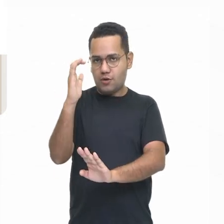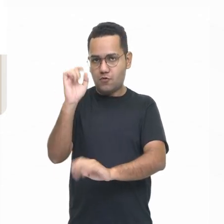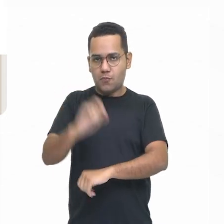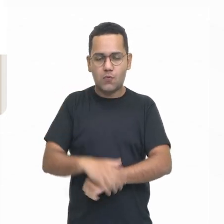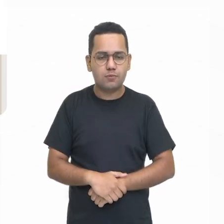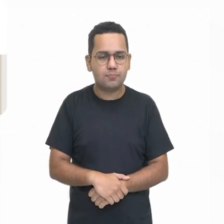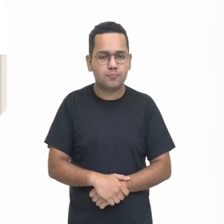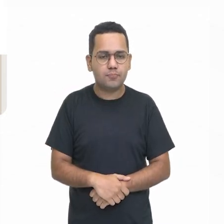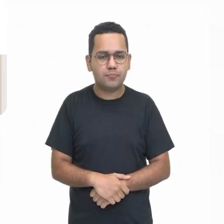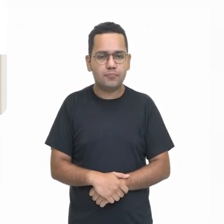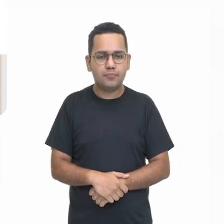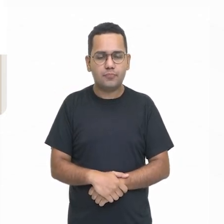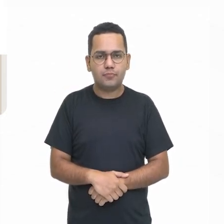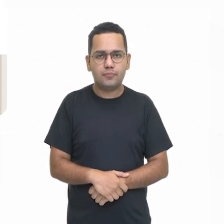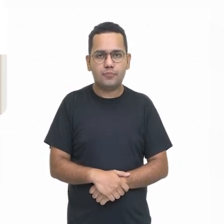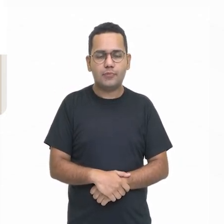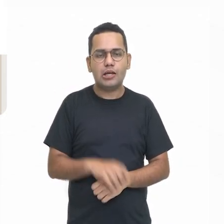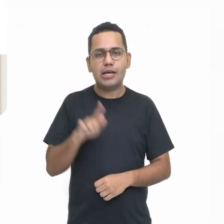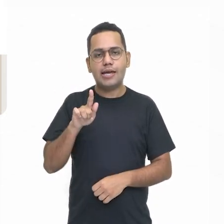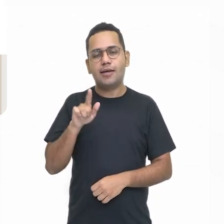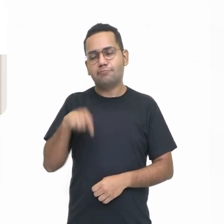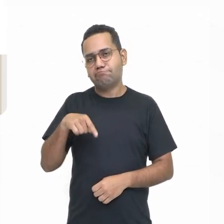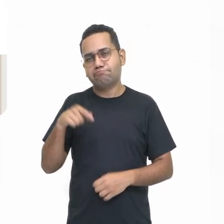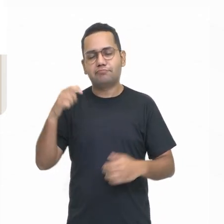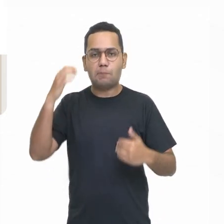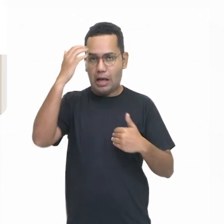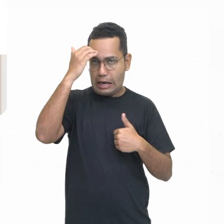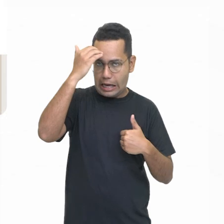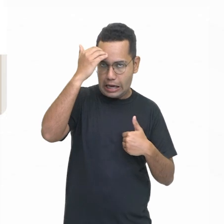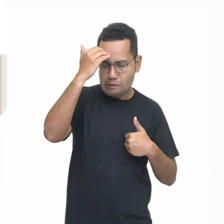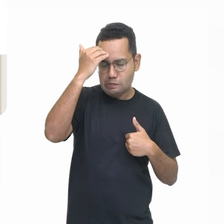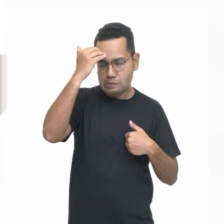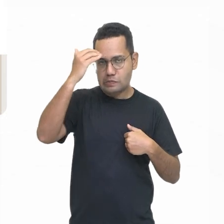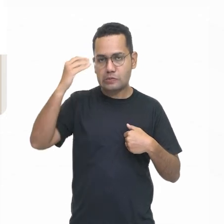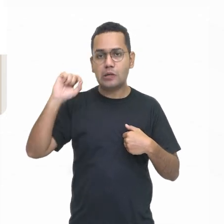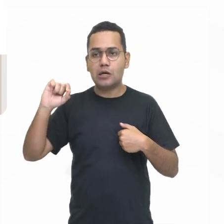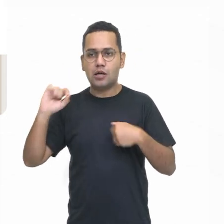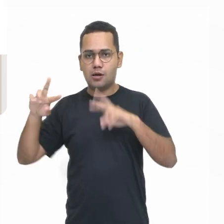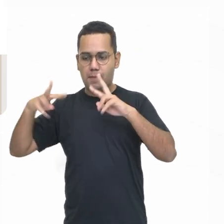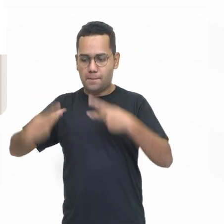e a espécie humana tiveram um ancestral comum